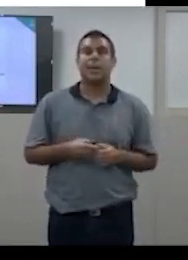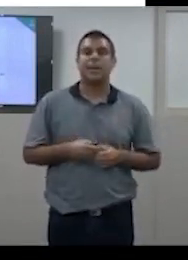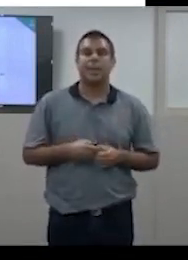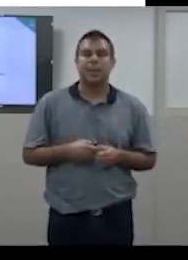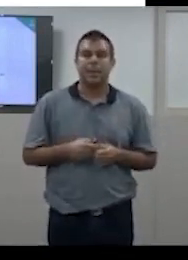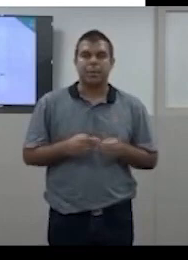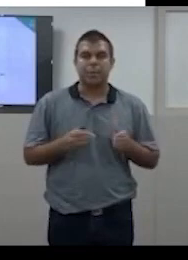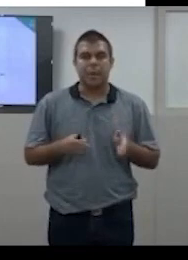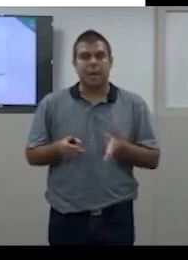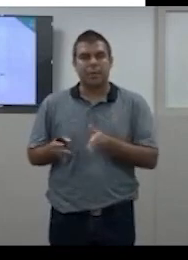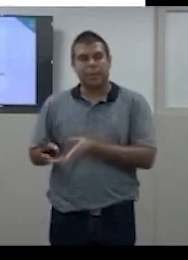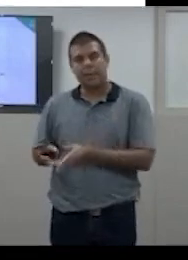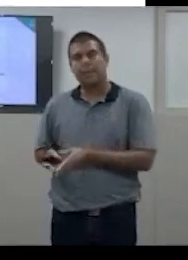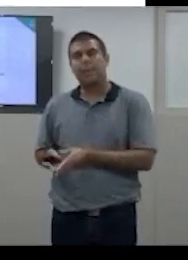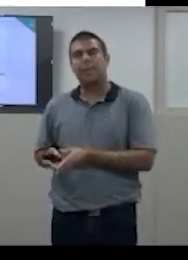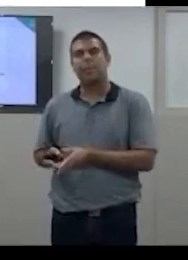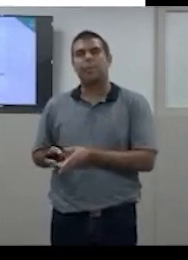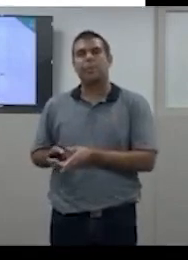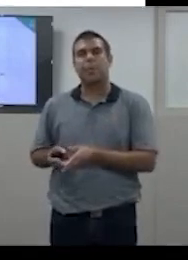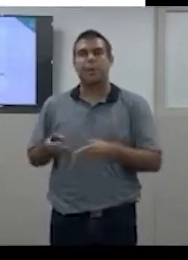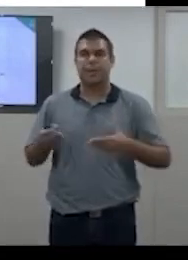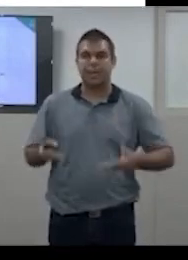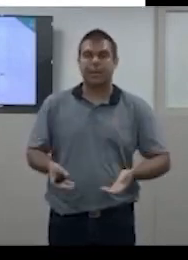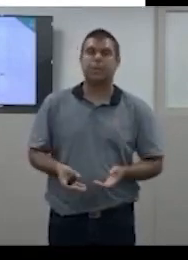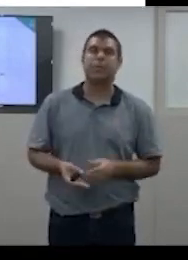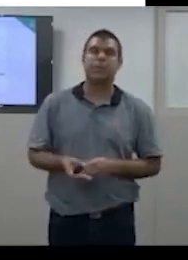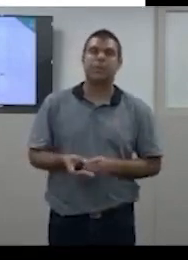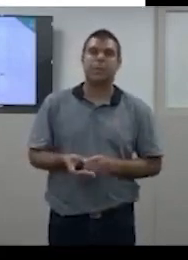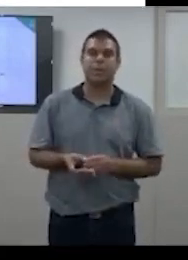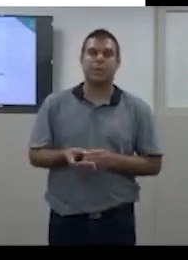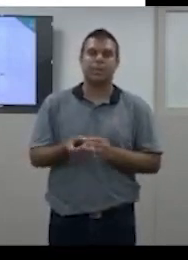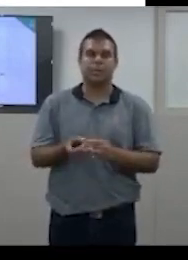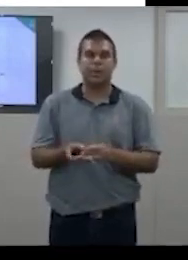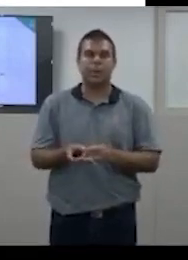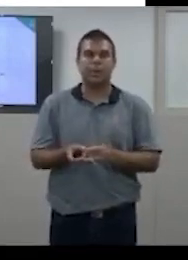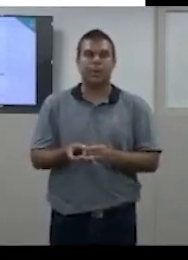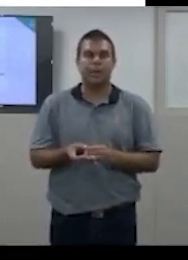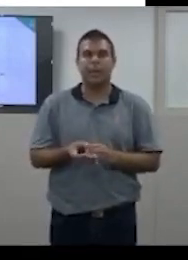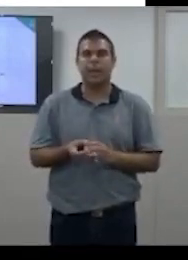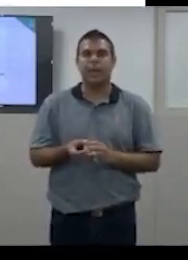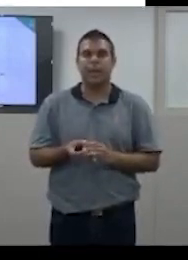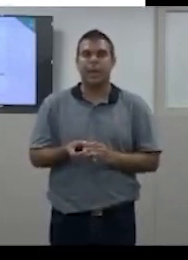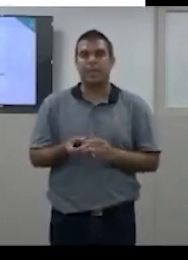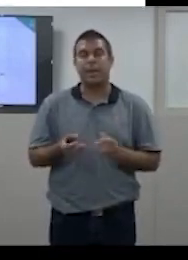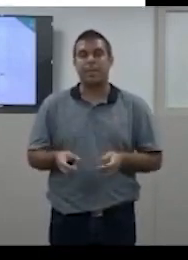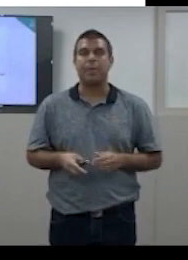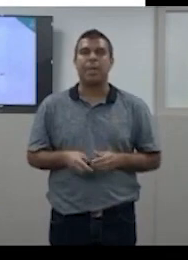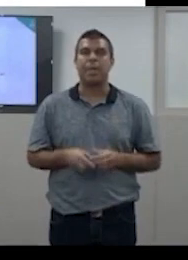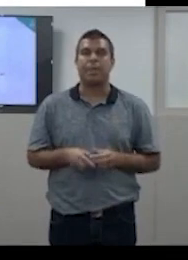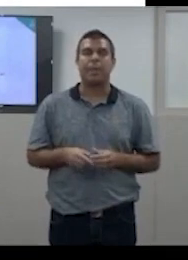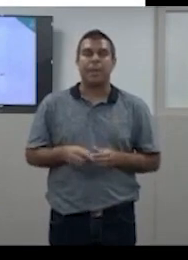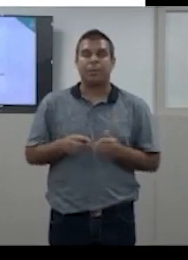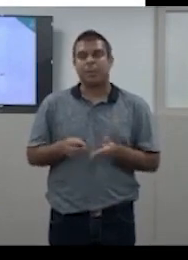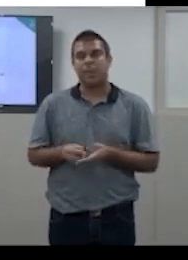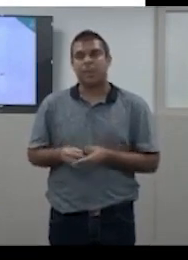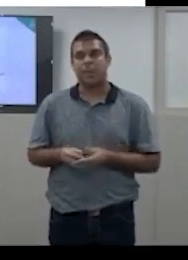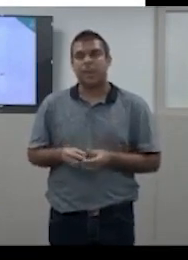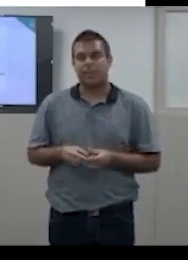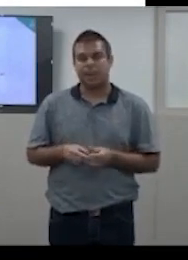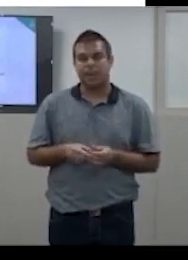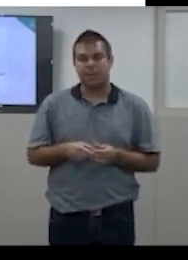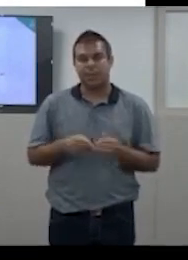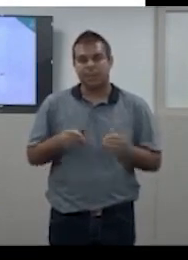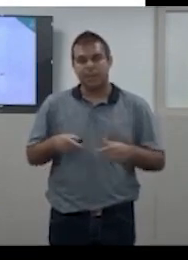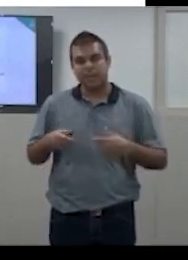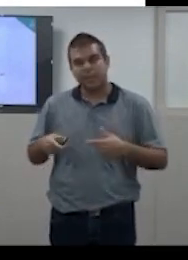Alasca, você acaba trabalhando com carros ali que tem uma potência muito maior, que tem tração nas 4 rodas. Por exemplo, ali uma caminhonete. Justamente